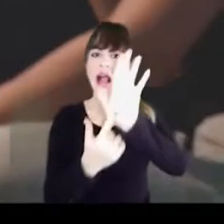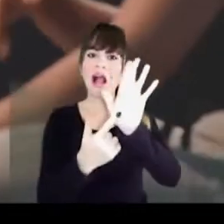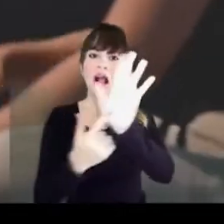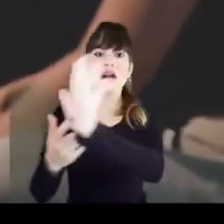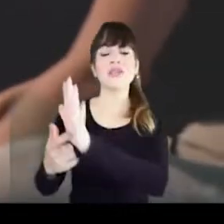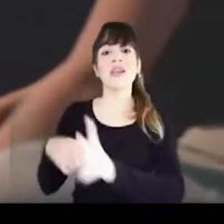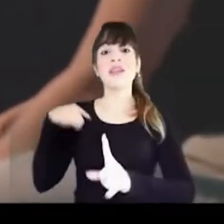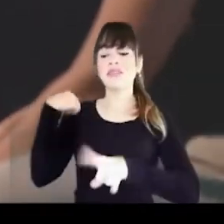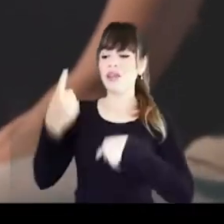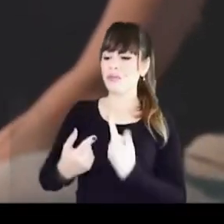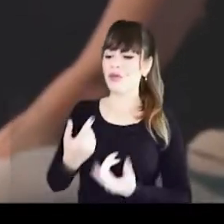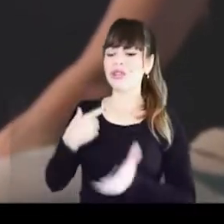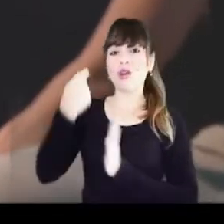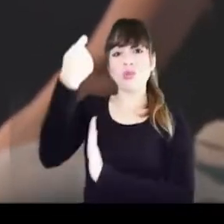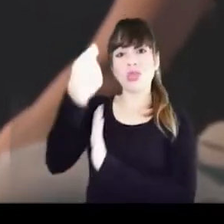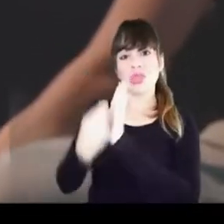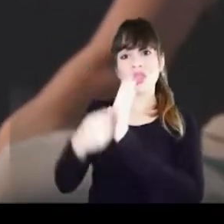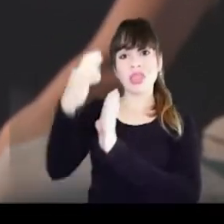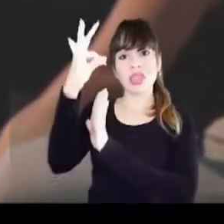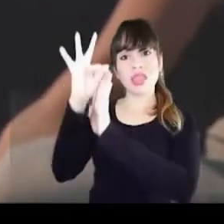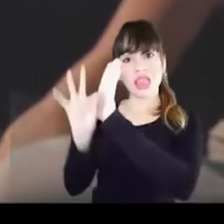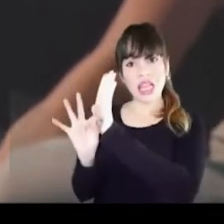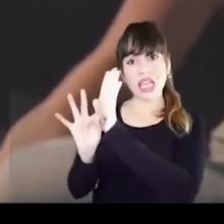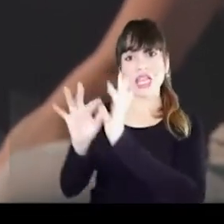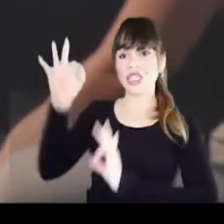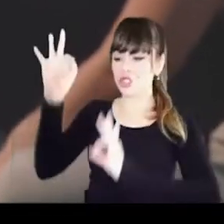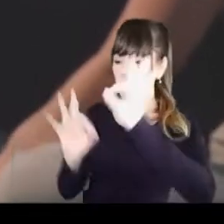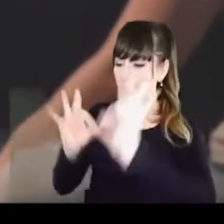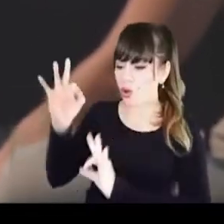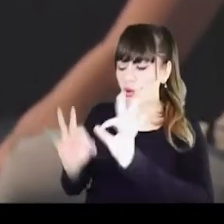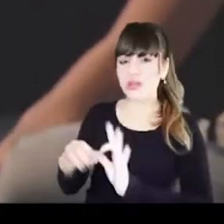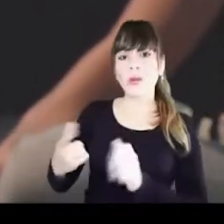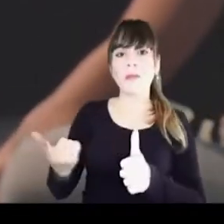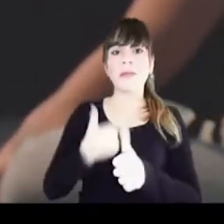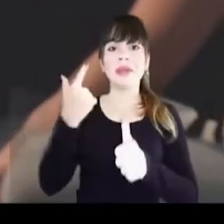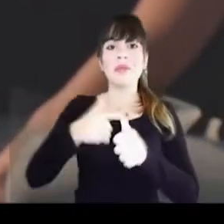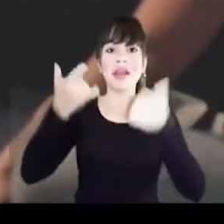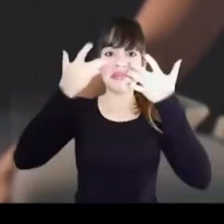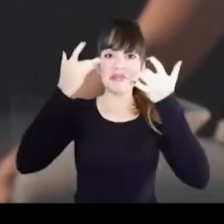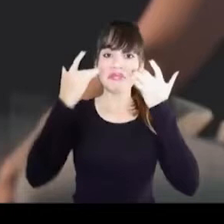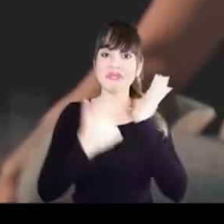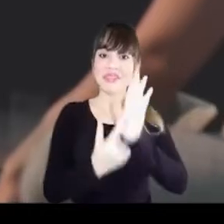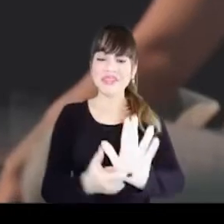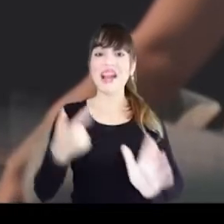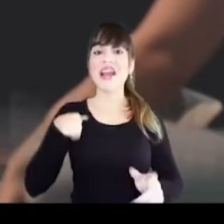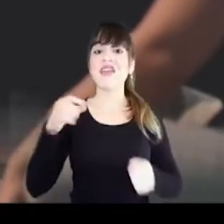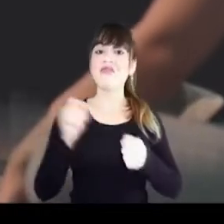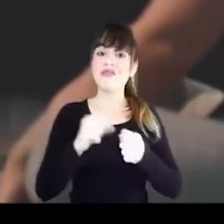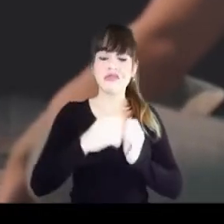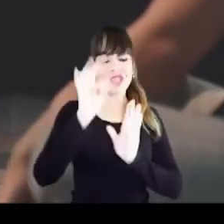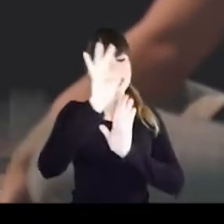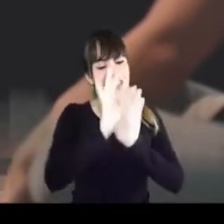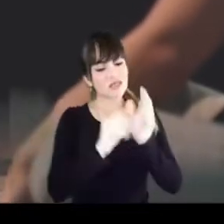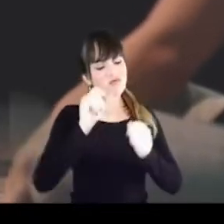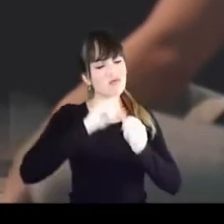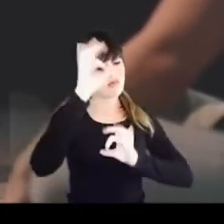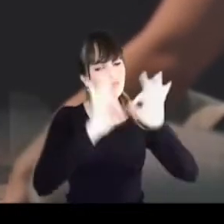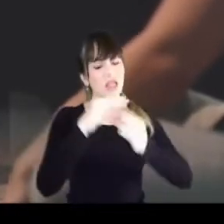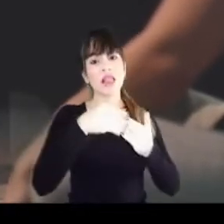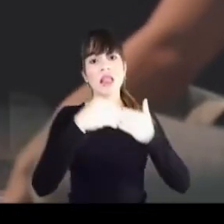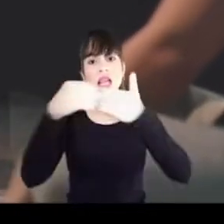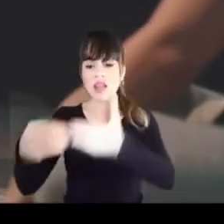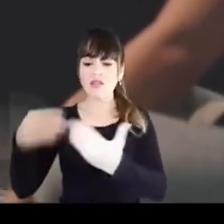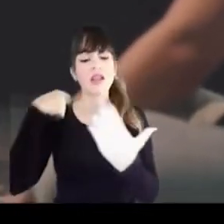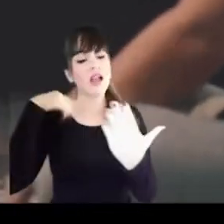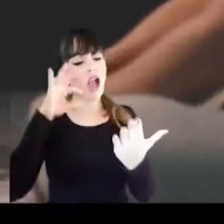mesmo, eu fui escrevendo um texto, primeiro que se transformou no primeiro espetáculo do grupo, né? Um texto que eu escrevi,